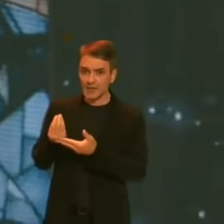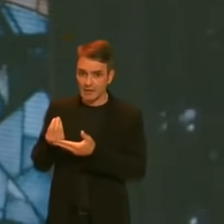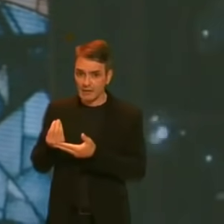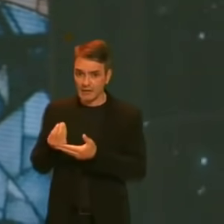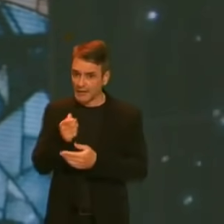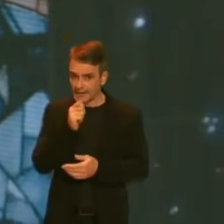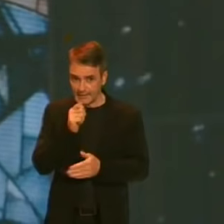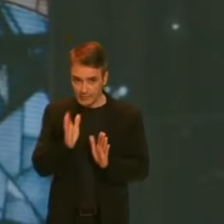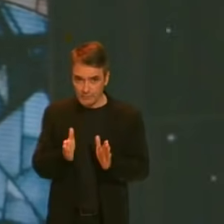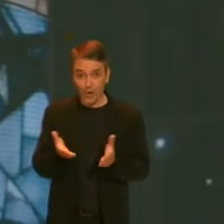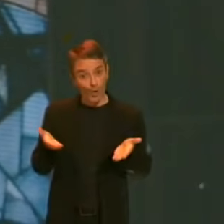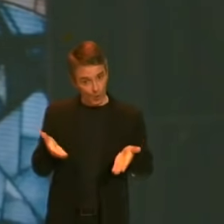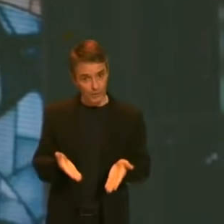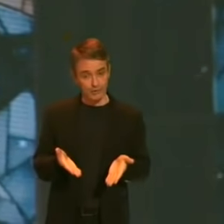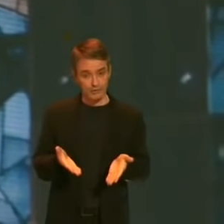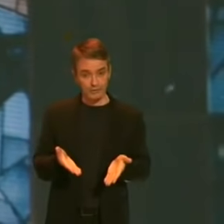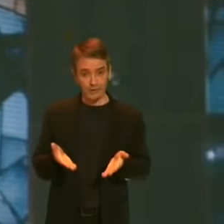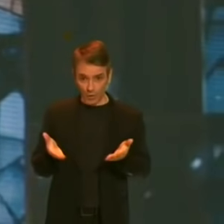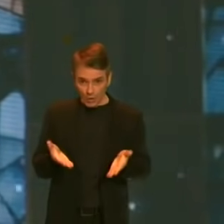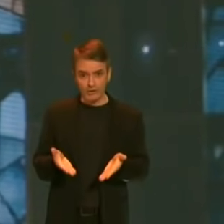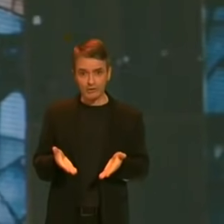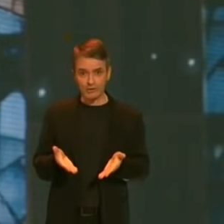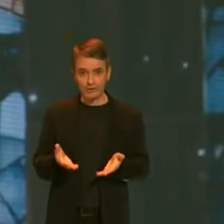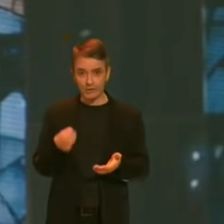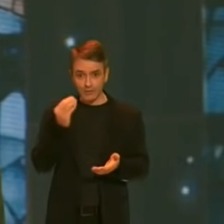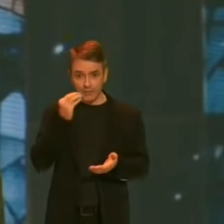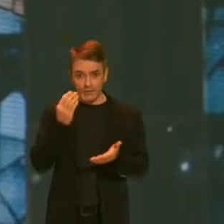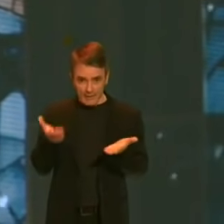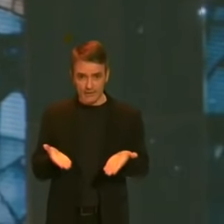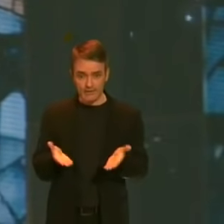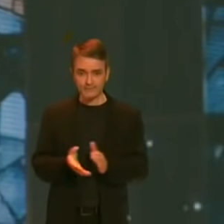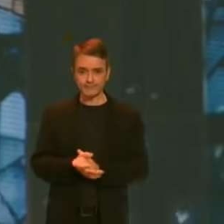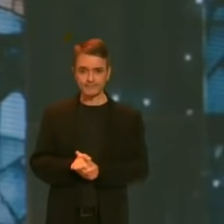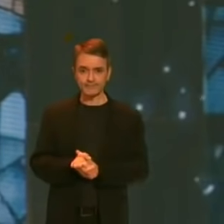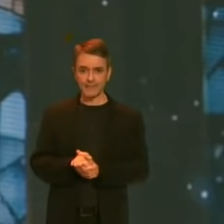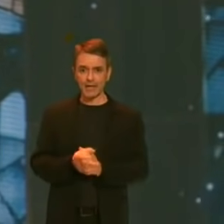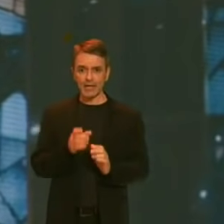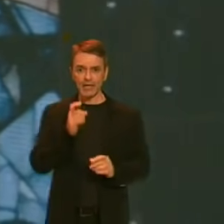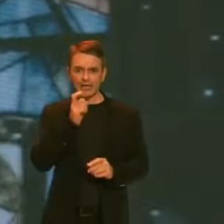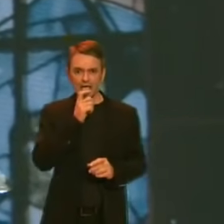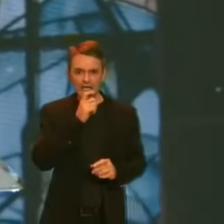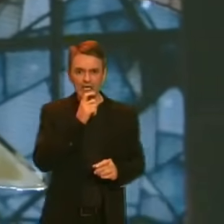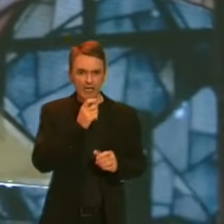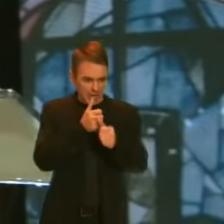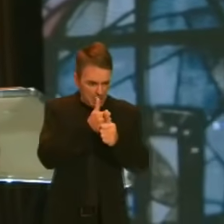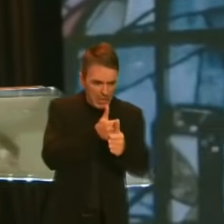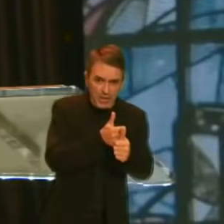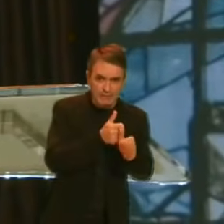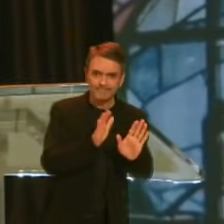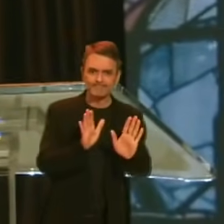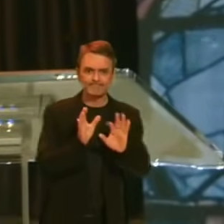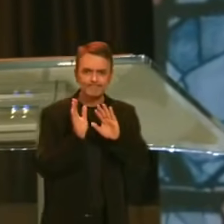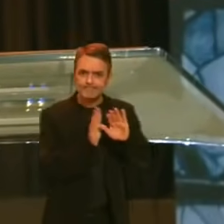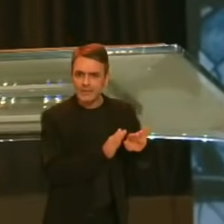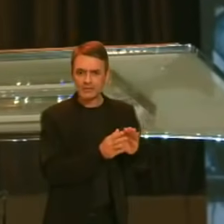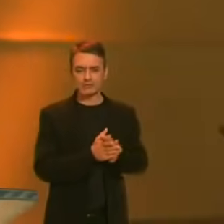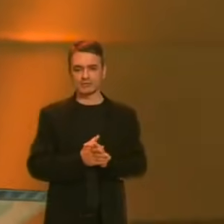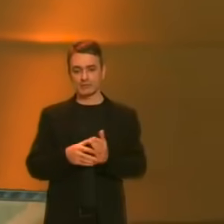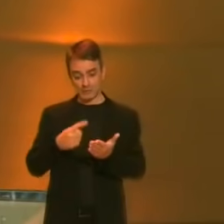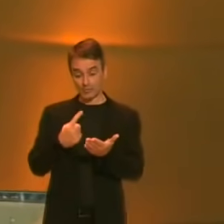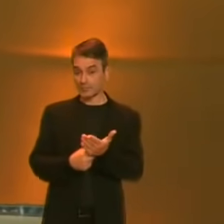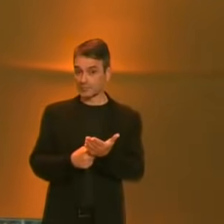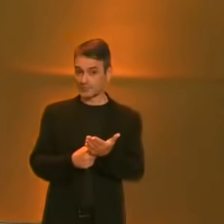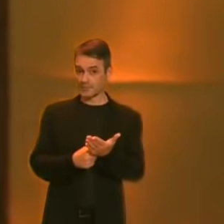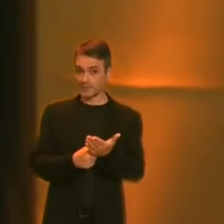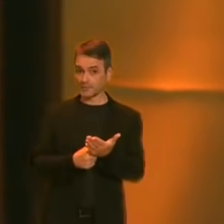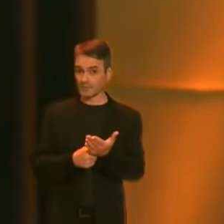de fazê-lo. Para de seguir a mentira. Se você não tem um compromisso,